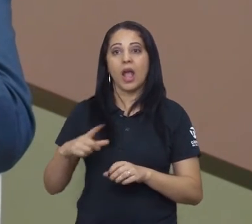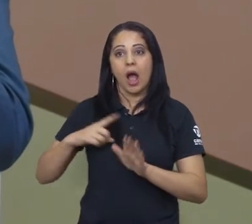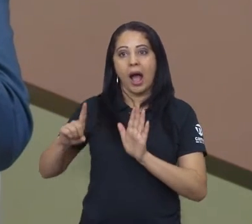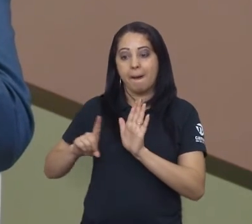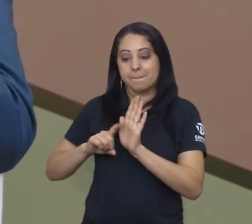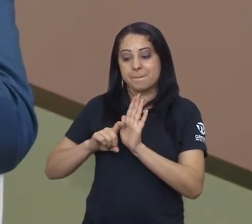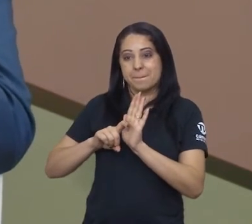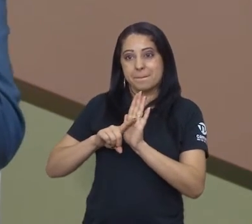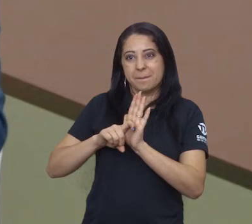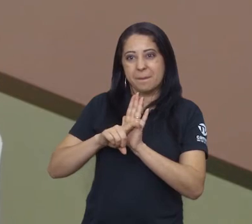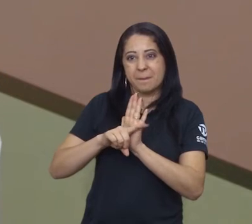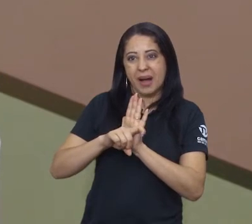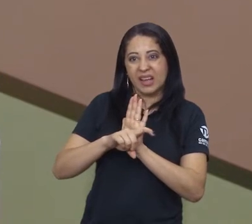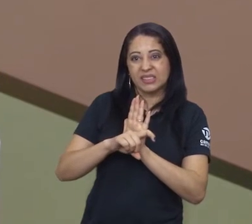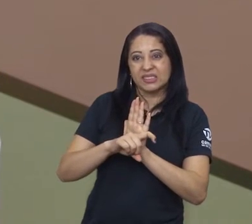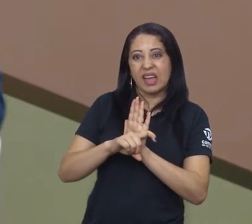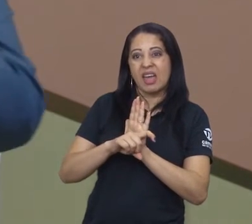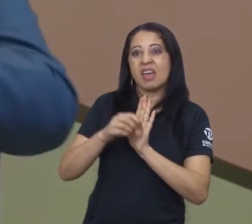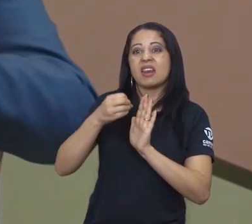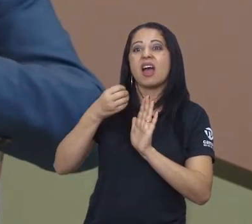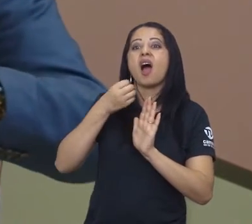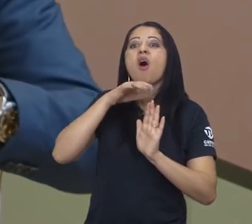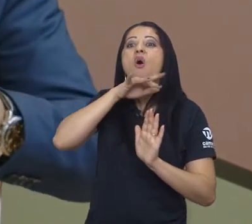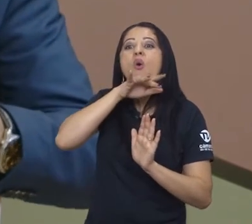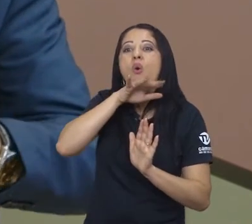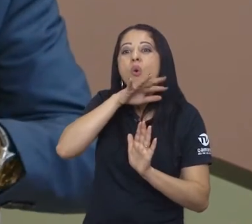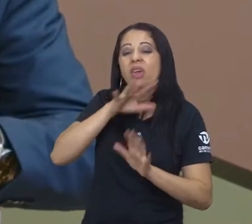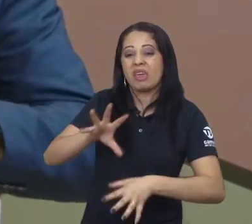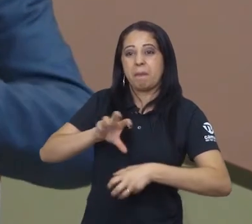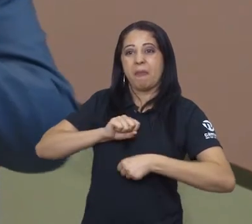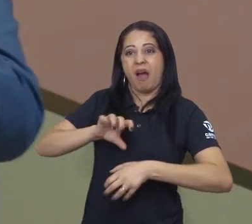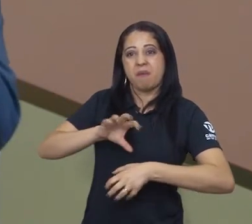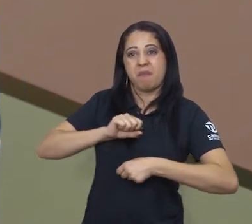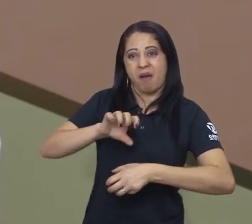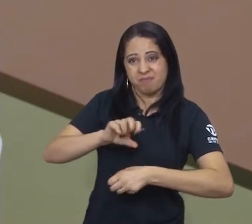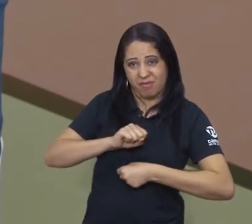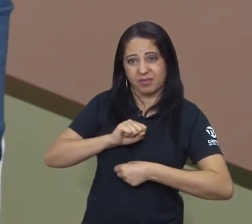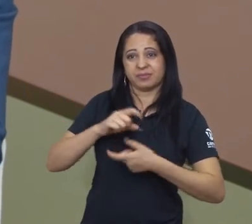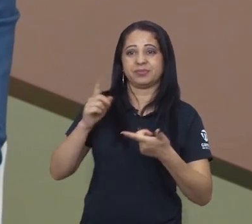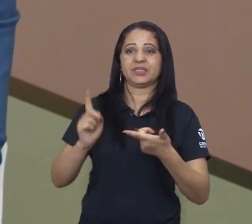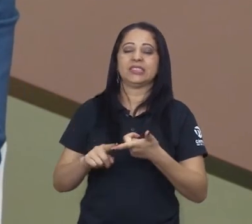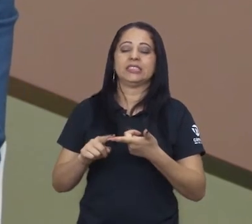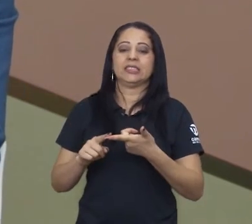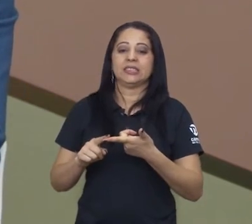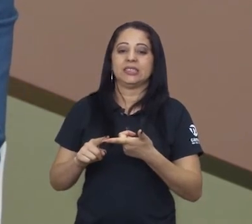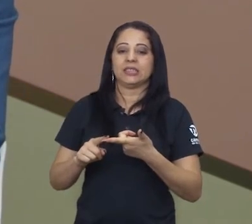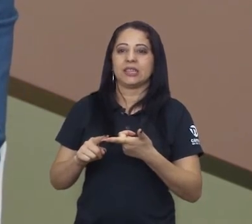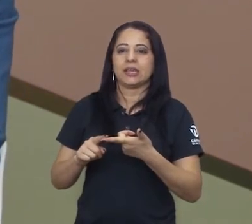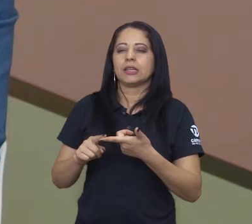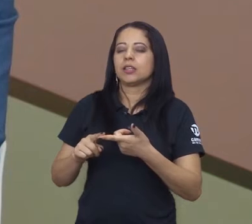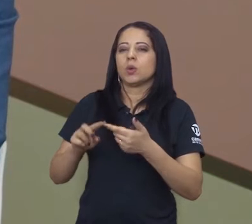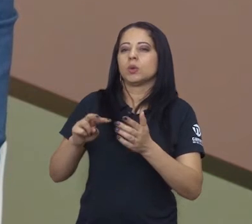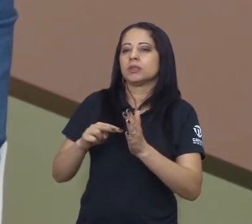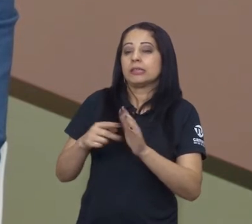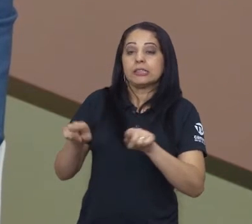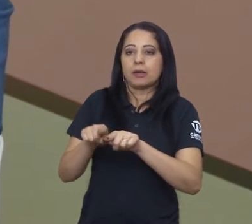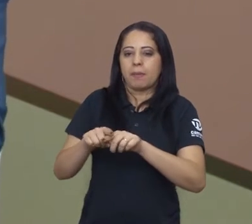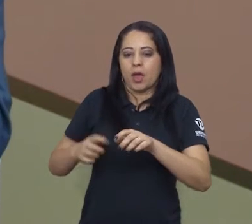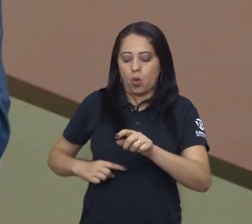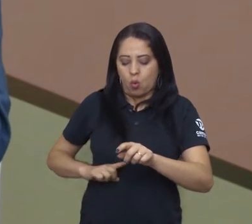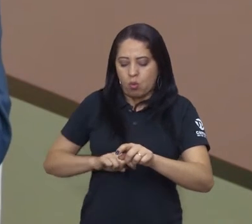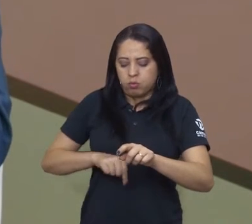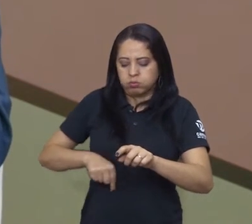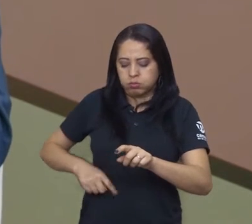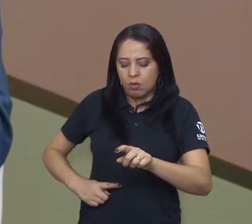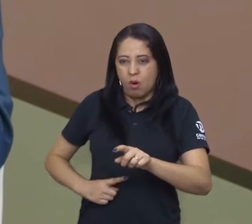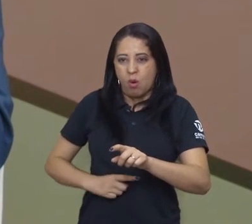lactobacilos em vez de ser saudáveis vão ser mais maléficos isso vai eh quebrar a barreira do nosso intestino